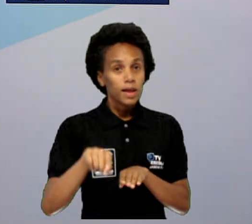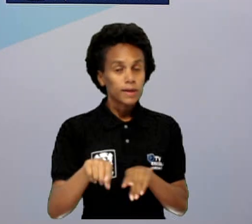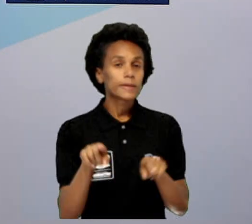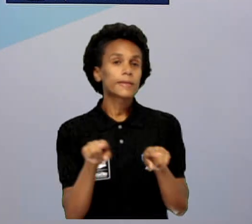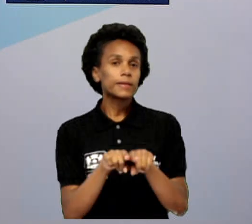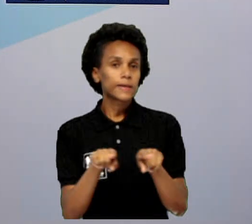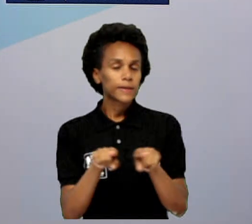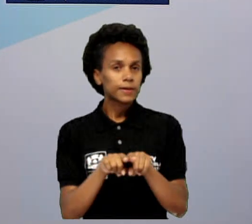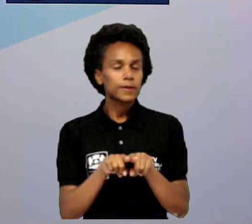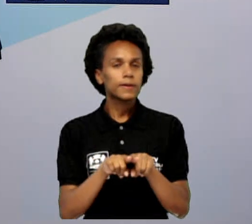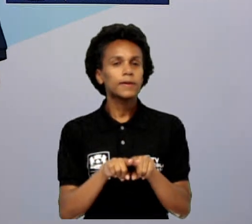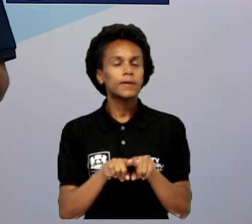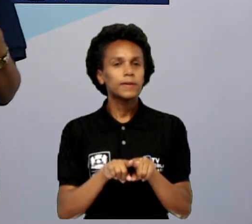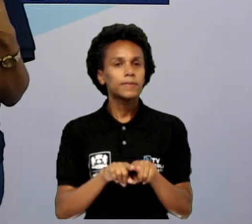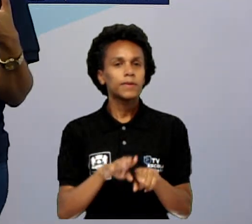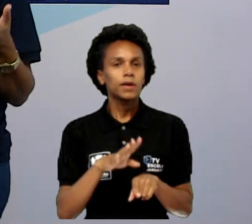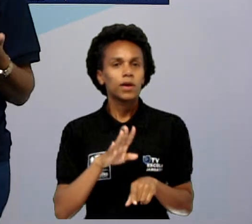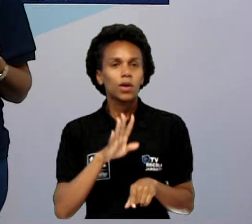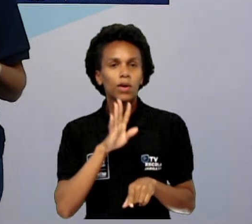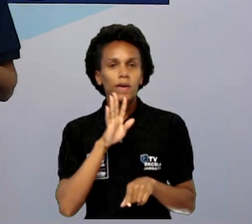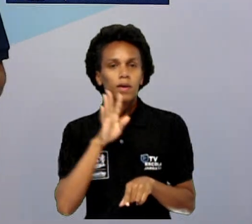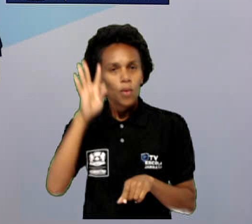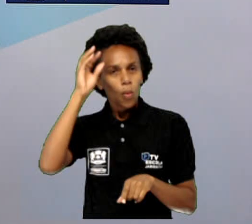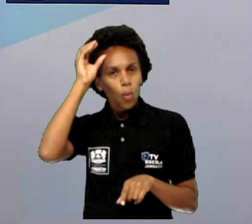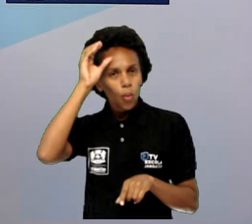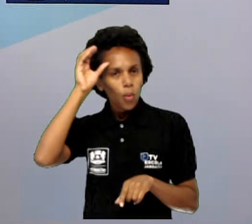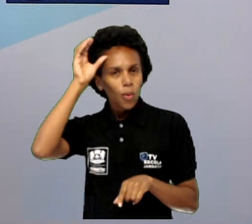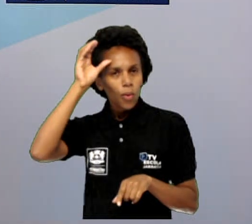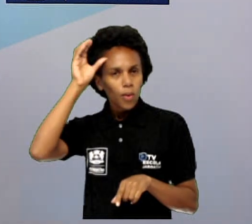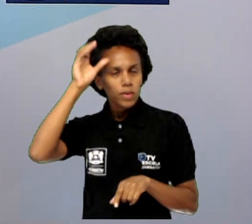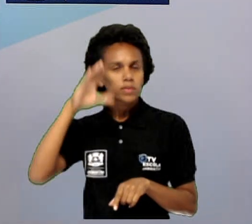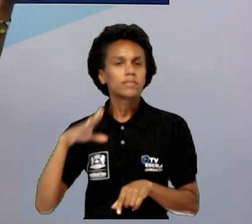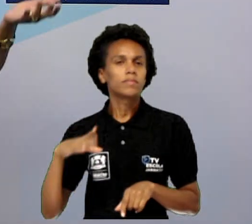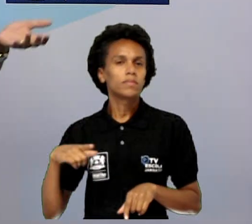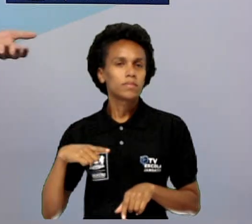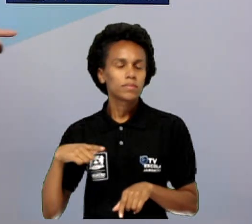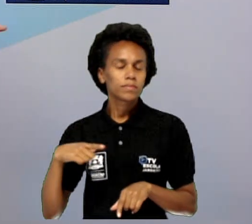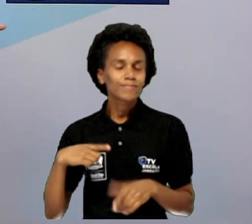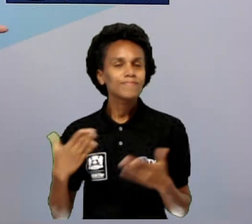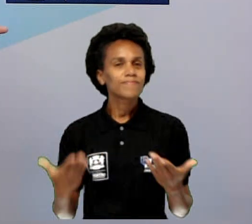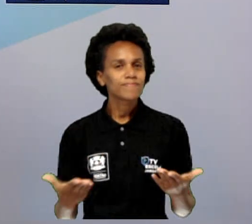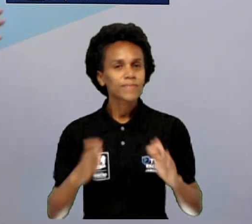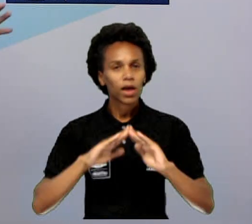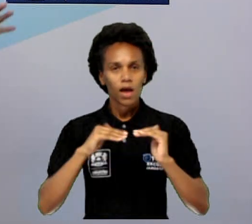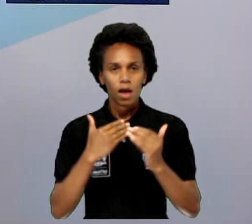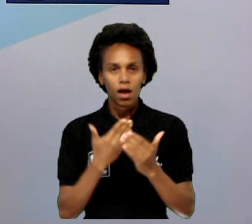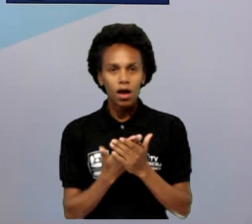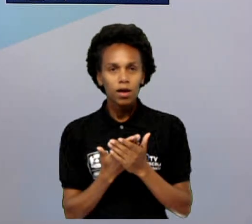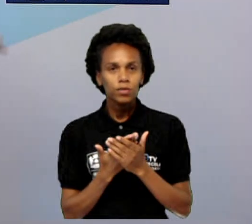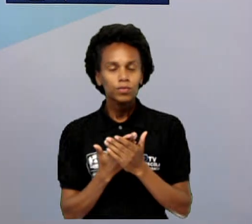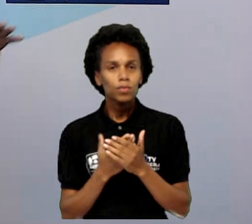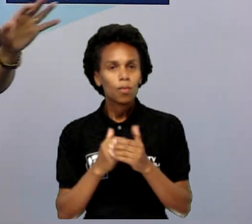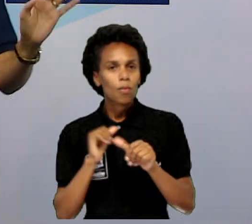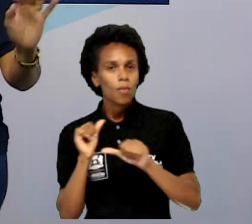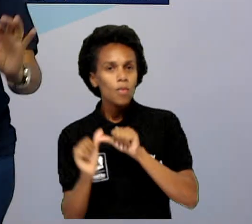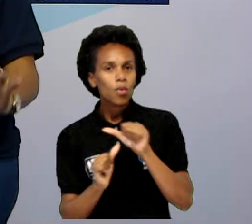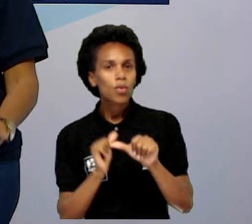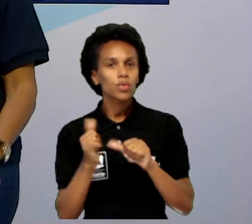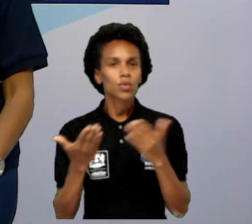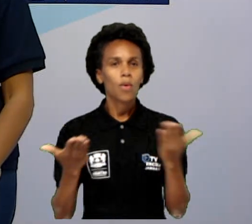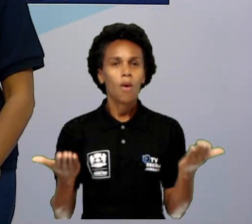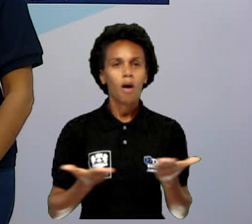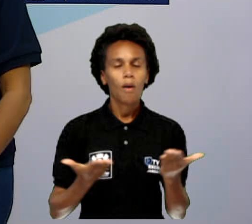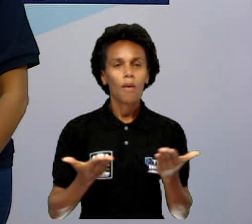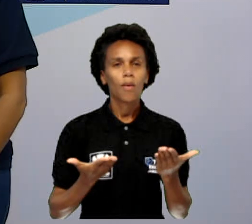também tem o que ensinar, a escola, gente, ela passou a ser mais dinâmica. Não é mais aquela coisa de sentar